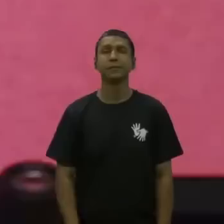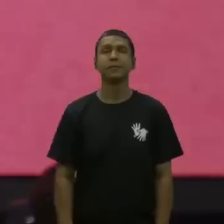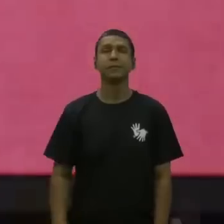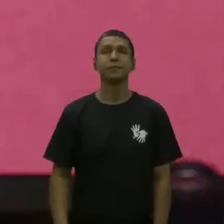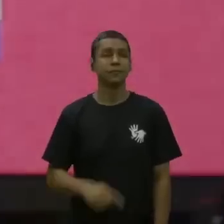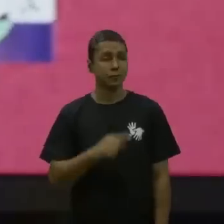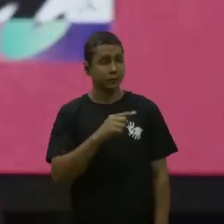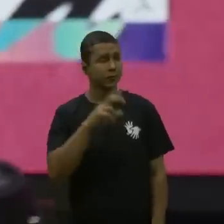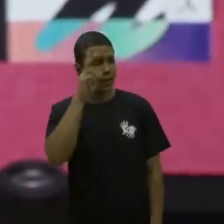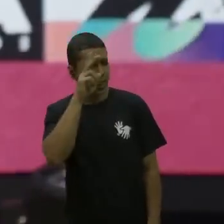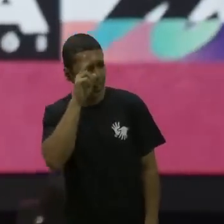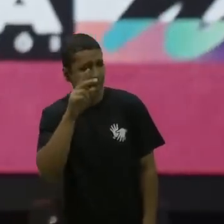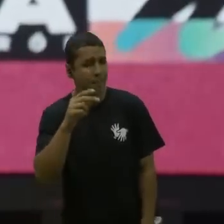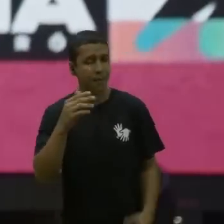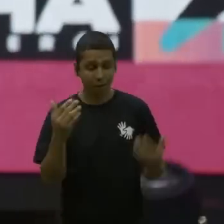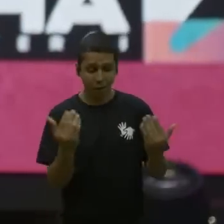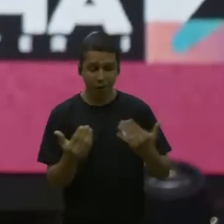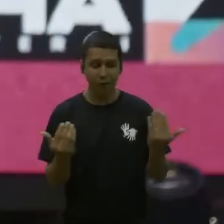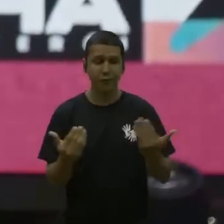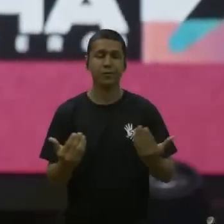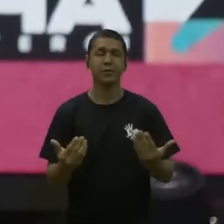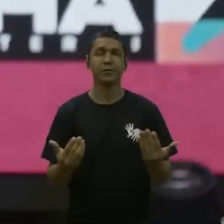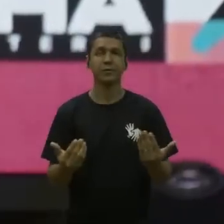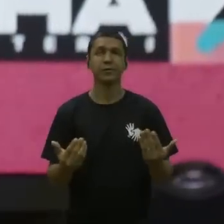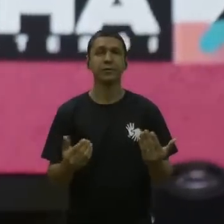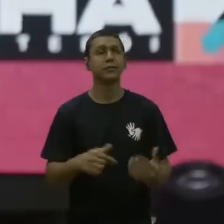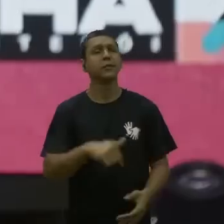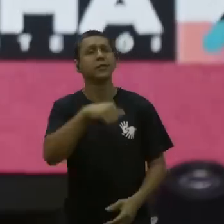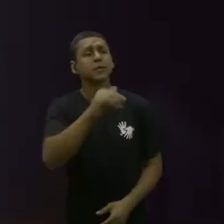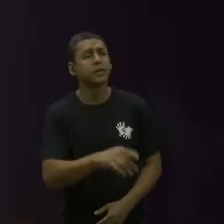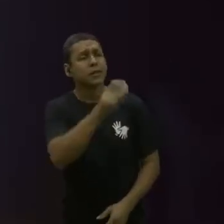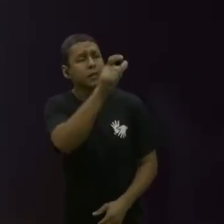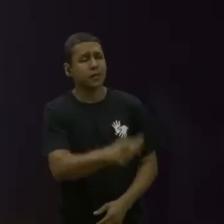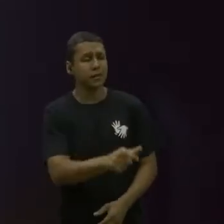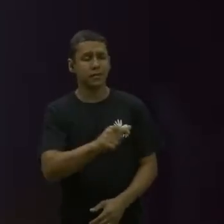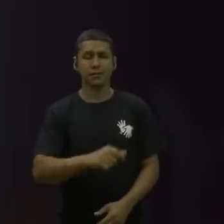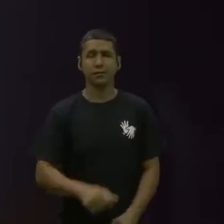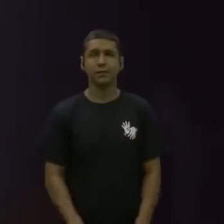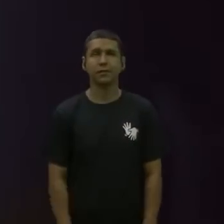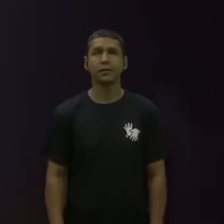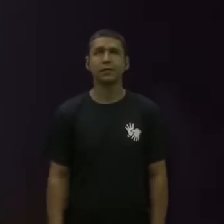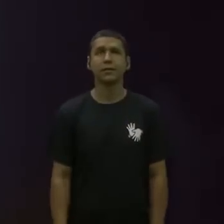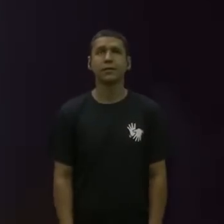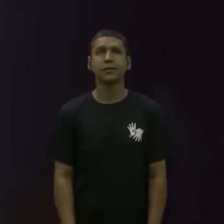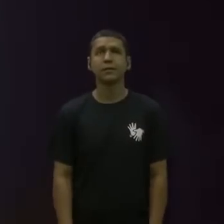Você vai ser lembrado hoje. Quem é você?